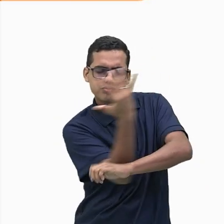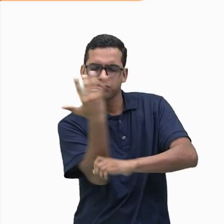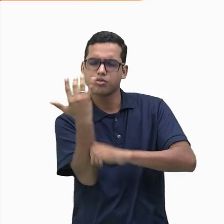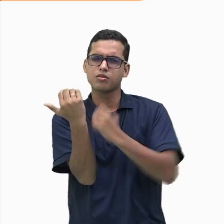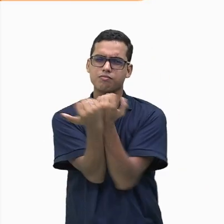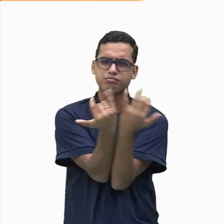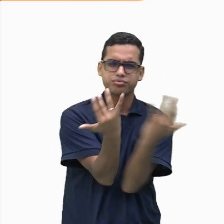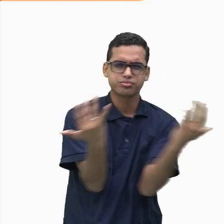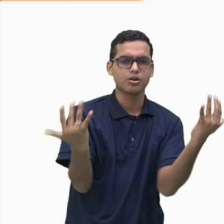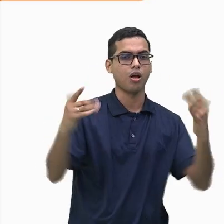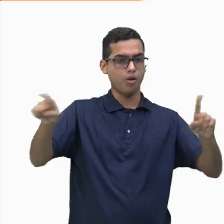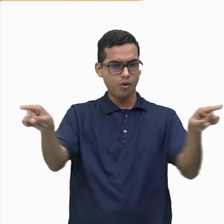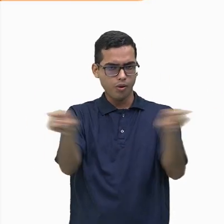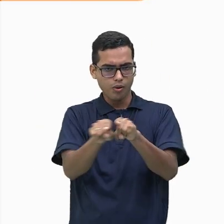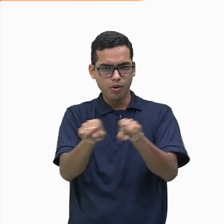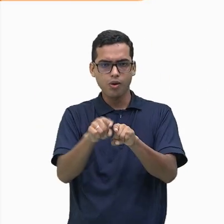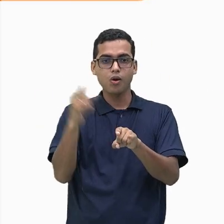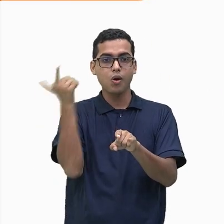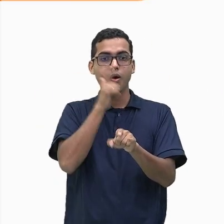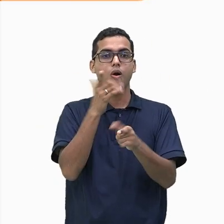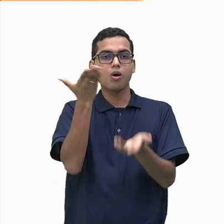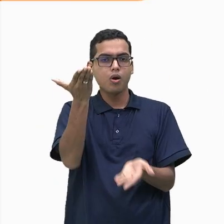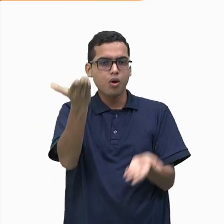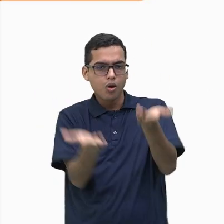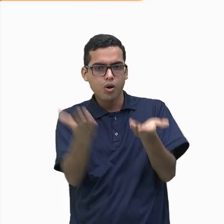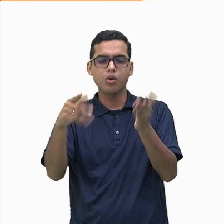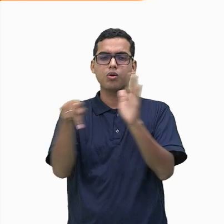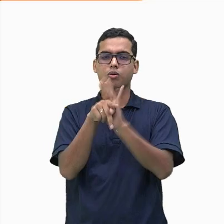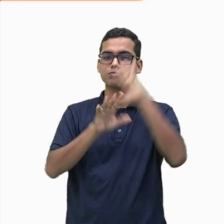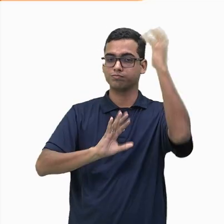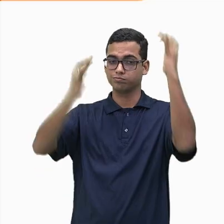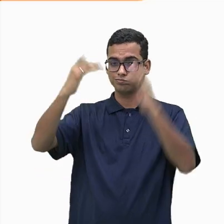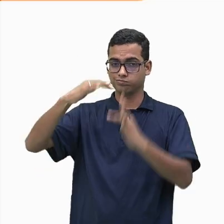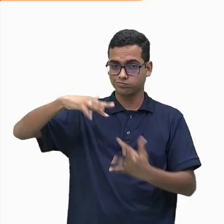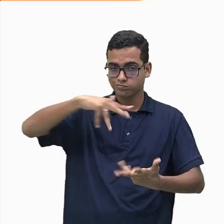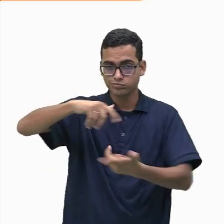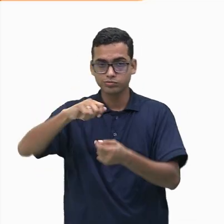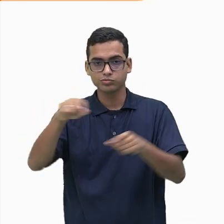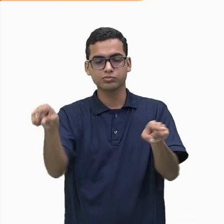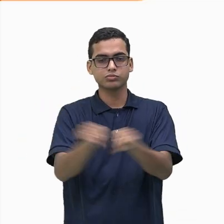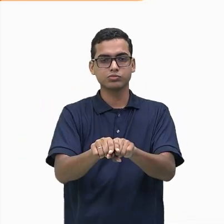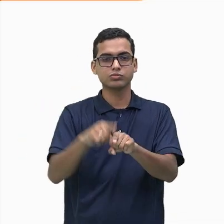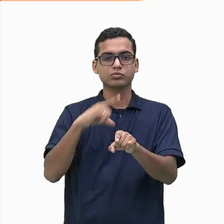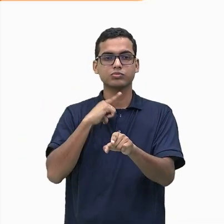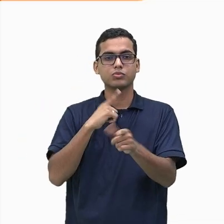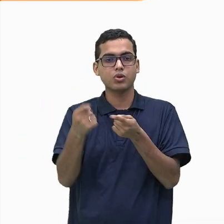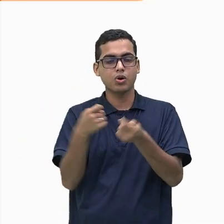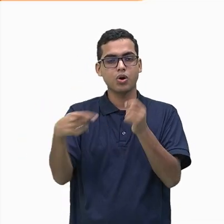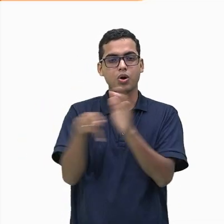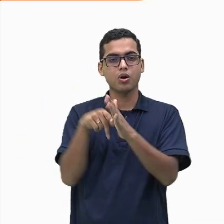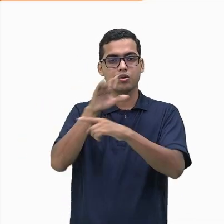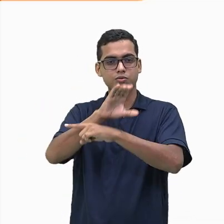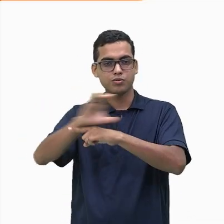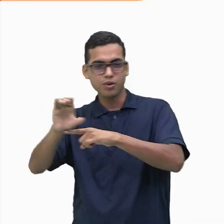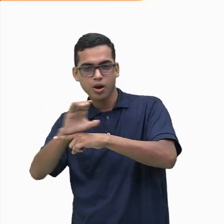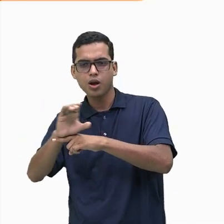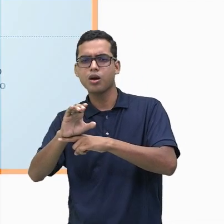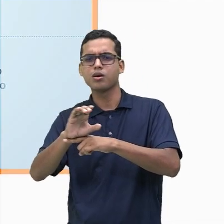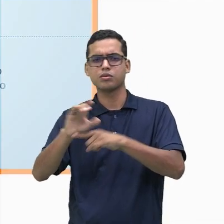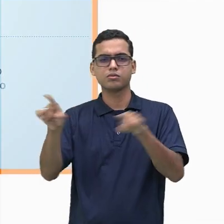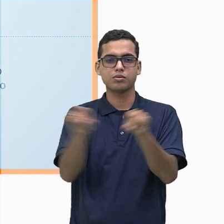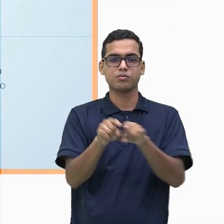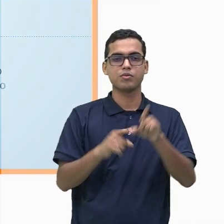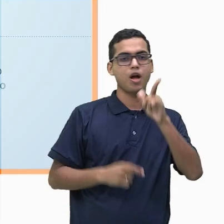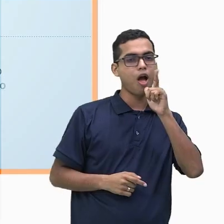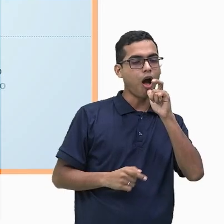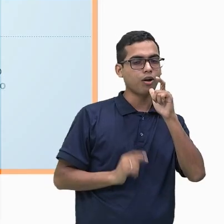equilíbrio climático global e na regulação, principalmente dos ciclos de carbono e água. Vamos ver através deste